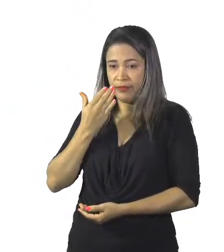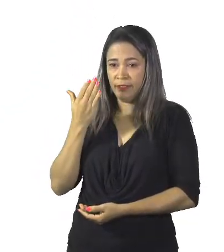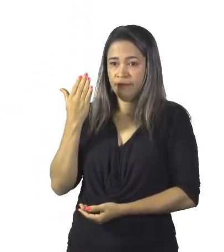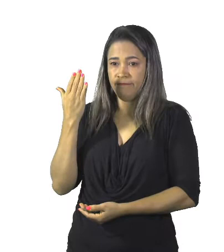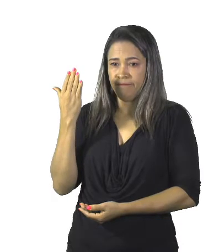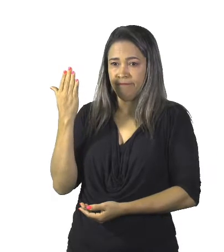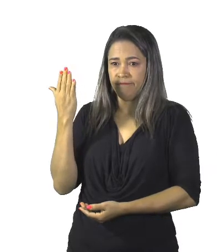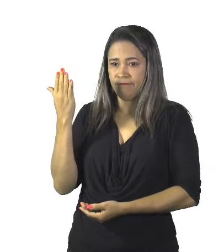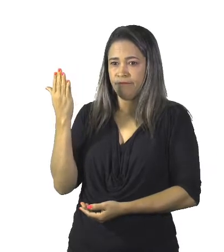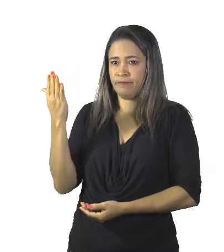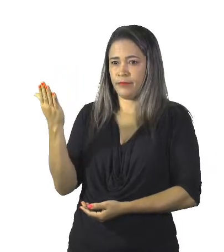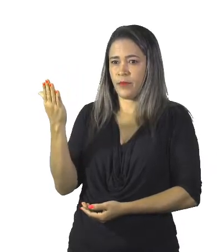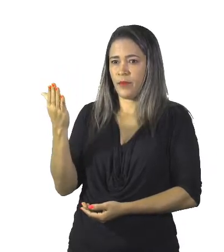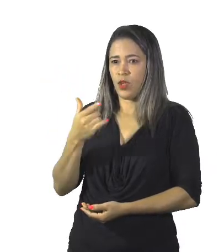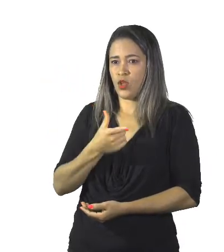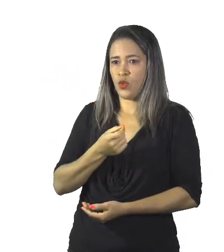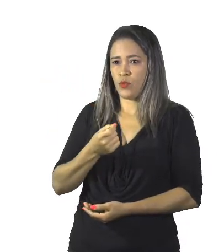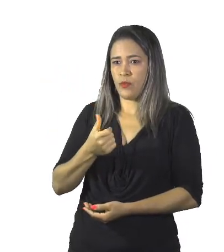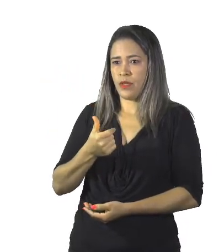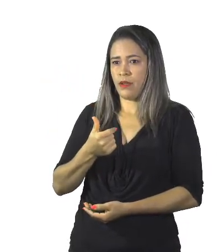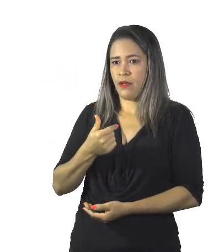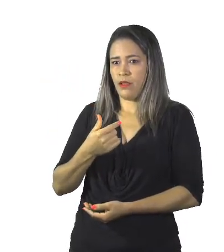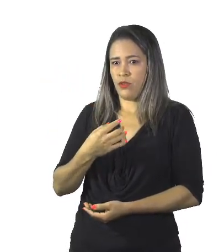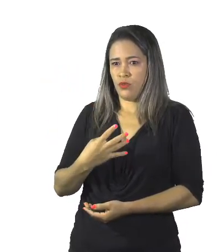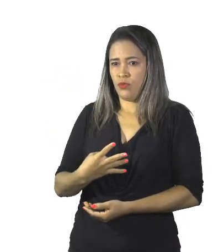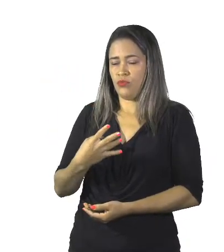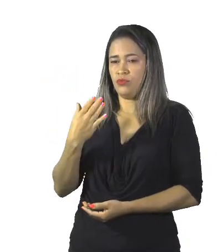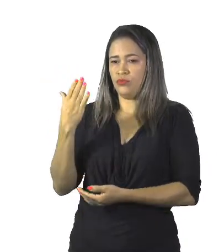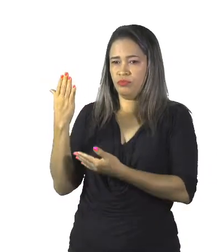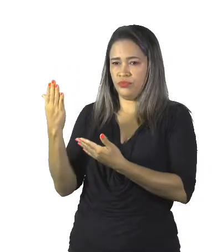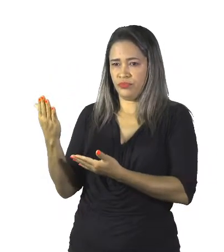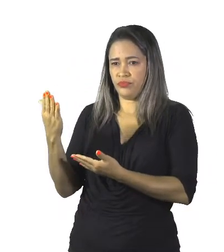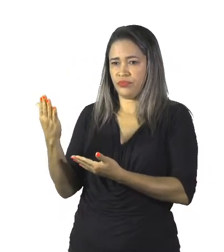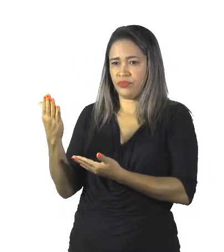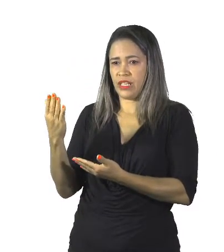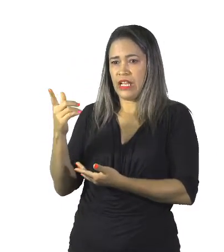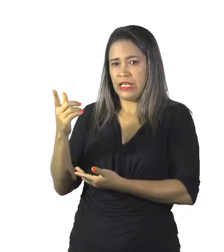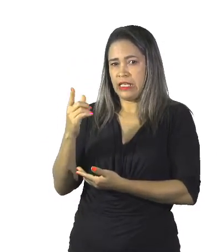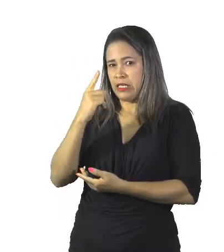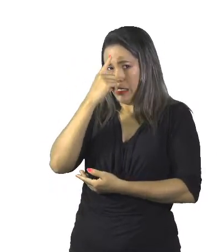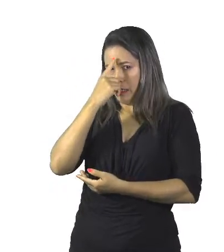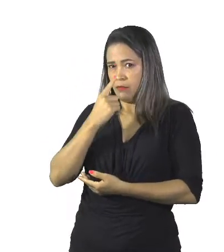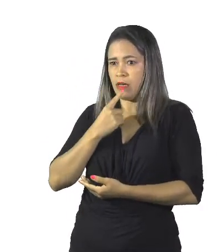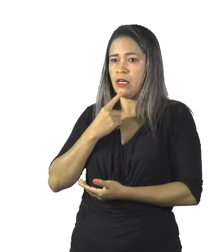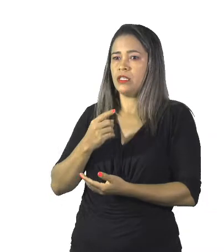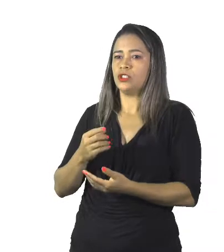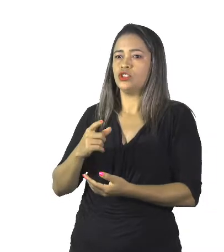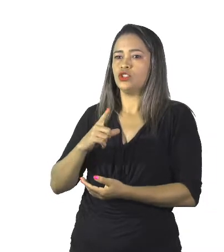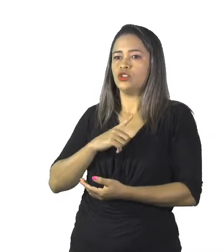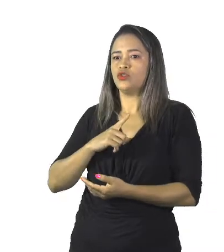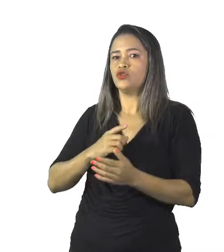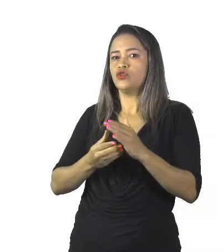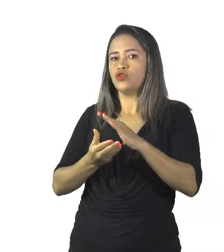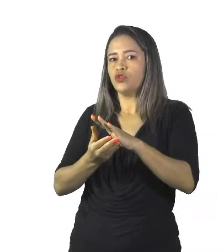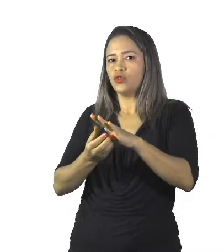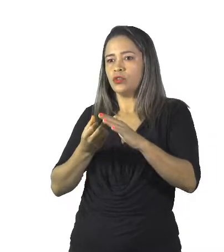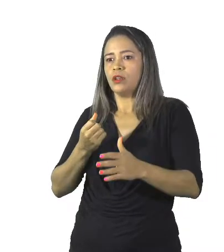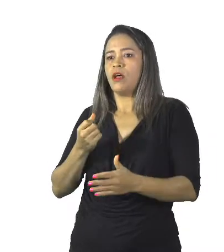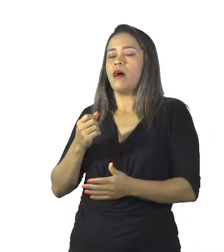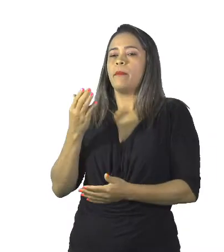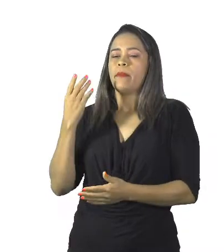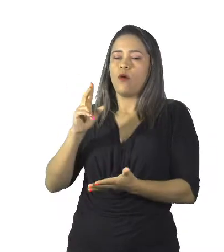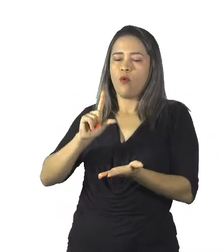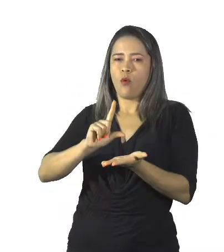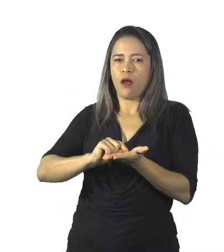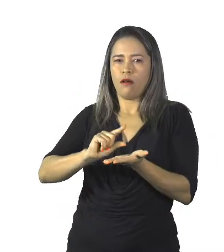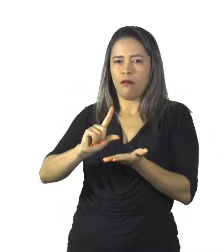ocorreu em 2014. Essas informações e essas imagens foram retiradas de um artigo publicado numa